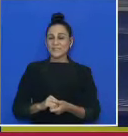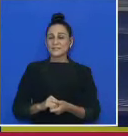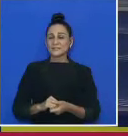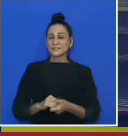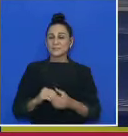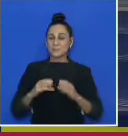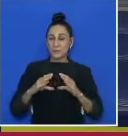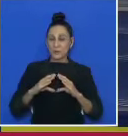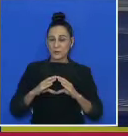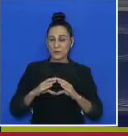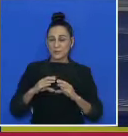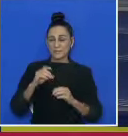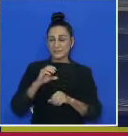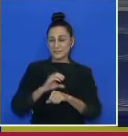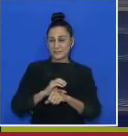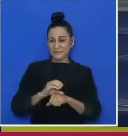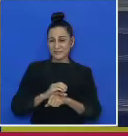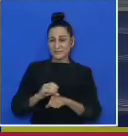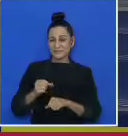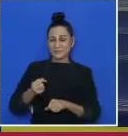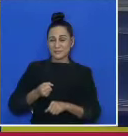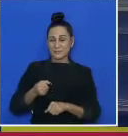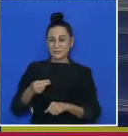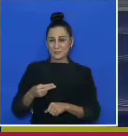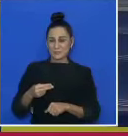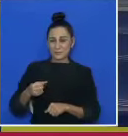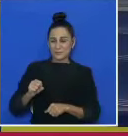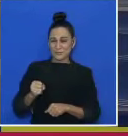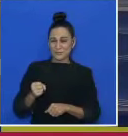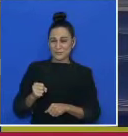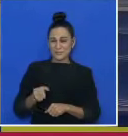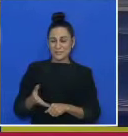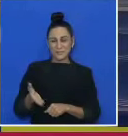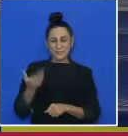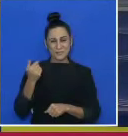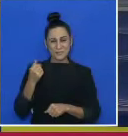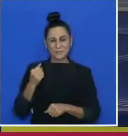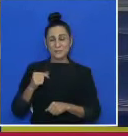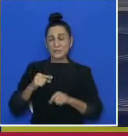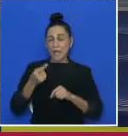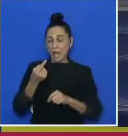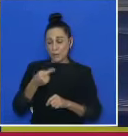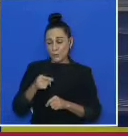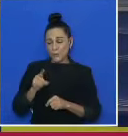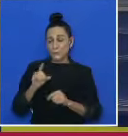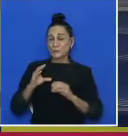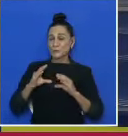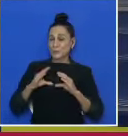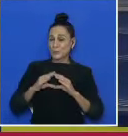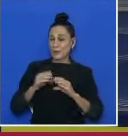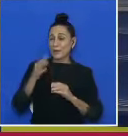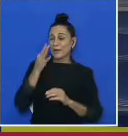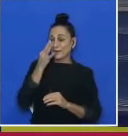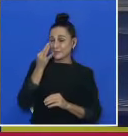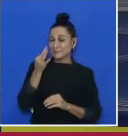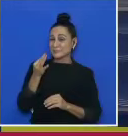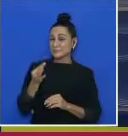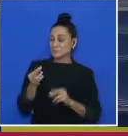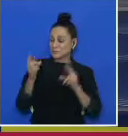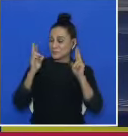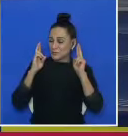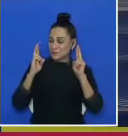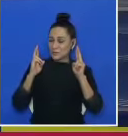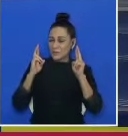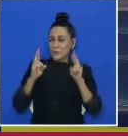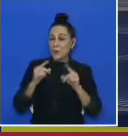Quinta bola, bola cinza número 28. E vamos a ela, a última bola. Atenção, hein? Cruze